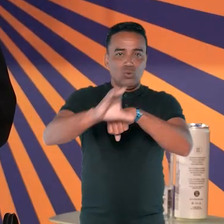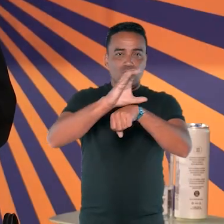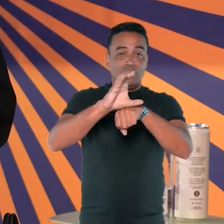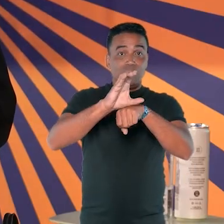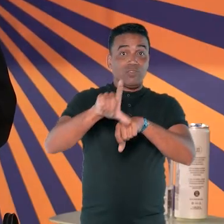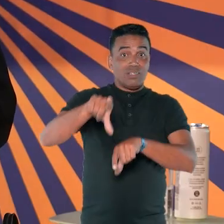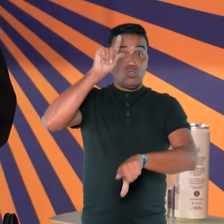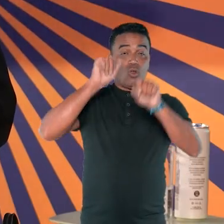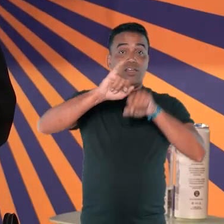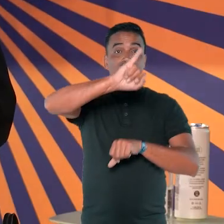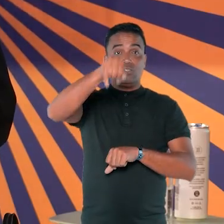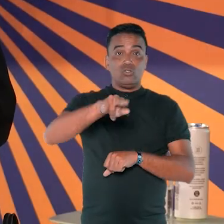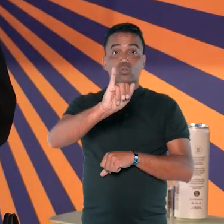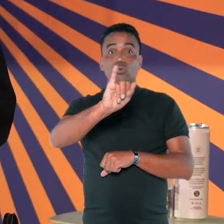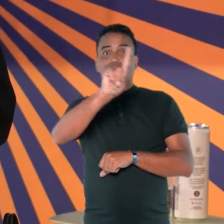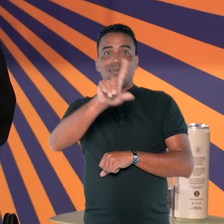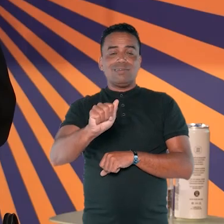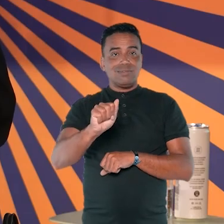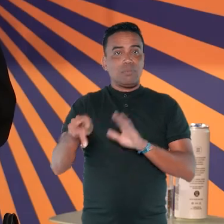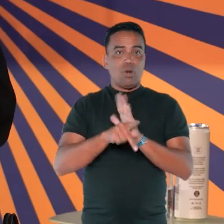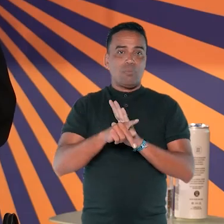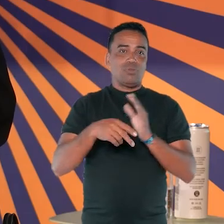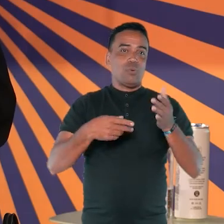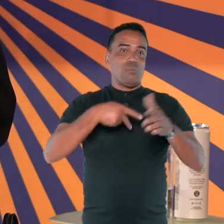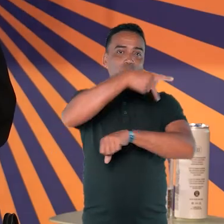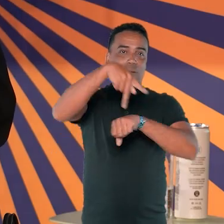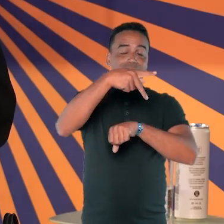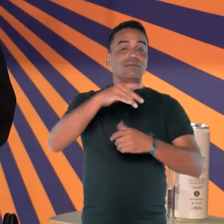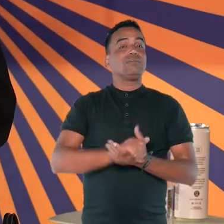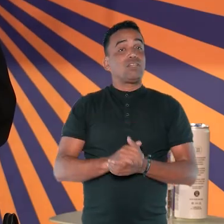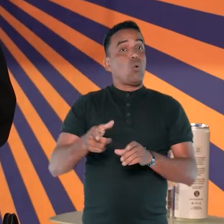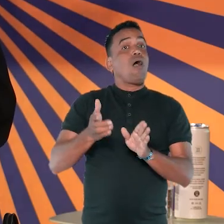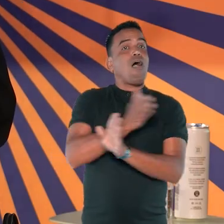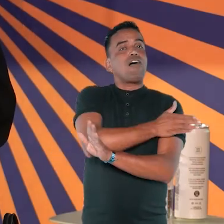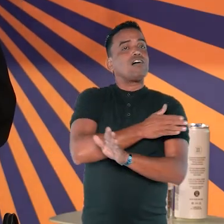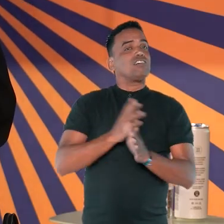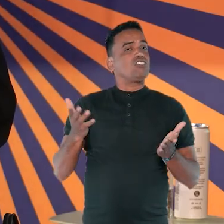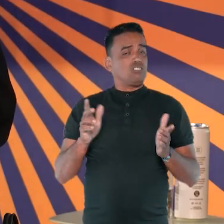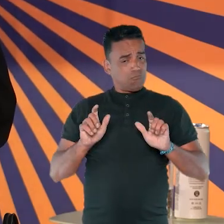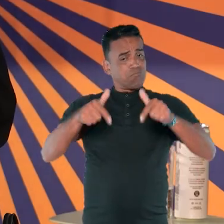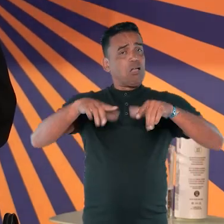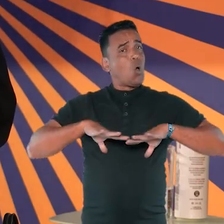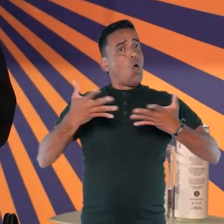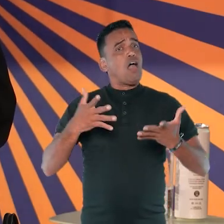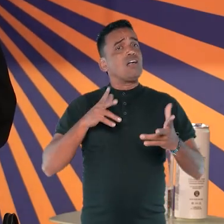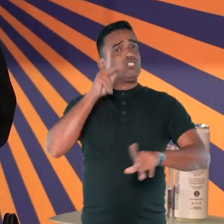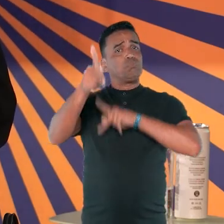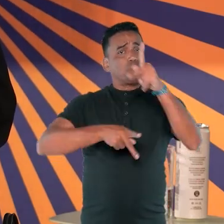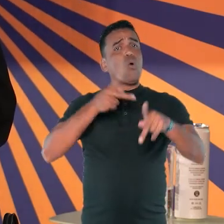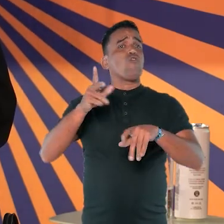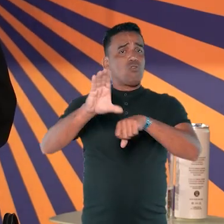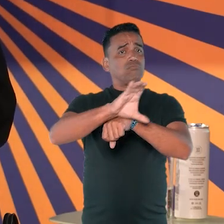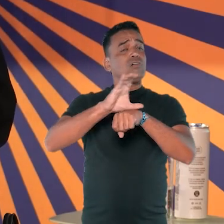juíza constitucional do meu país, eu digo, antes que houvessem roto na batalha, que servires a um povo de mortalha. Nós temos uma Constituição